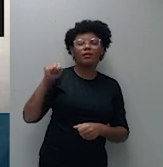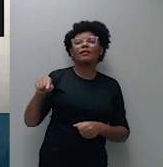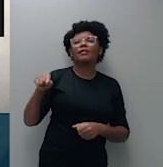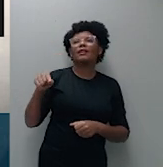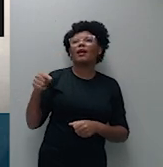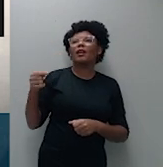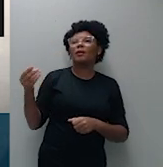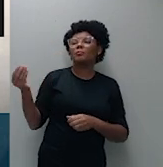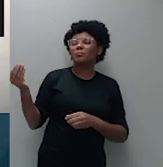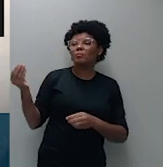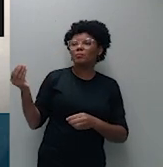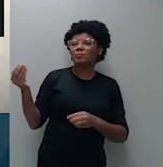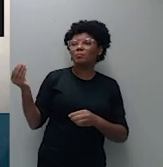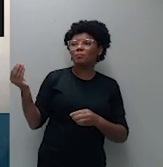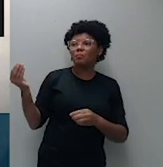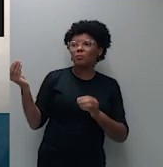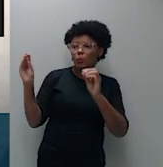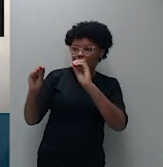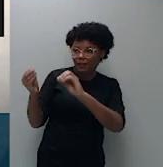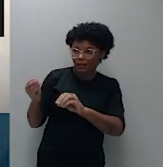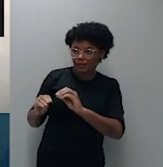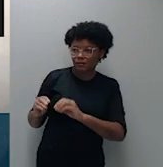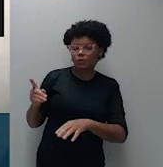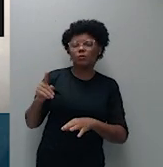que a sentença proferida